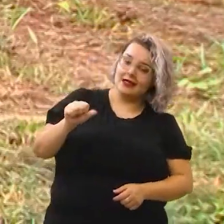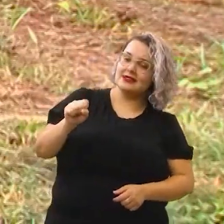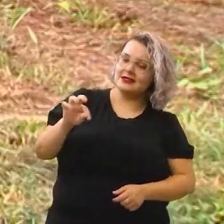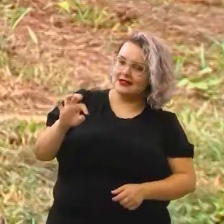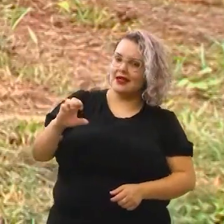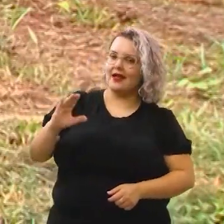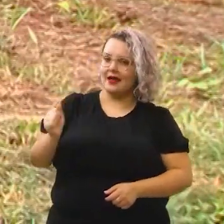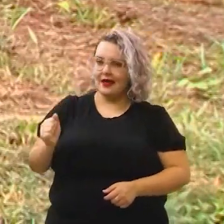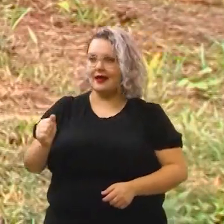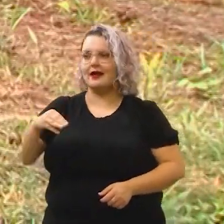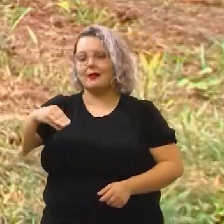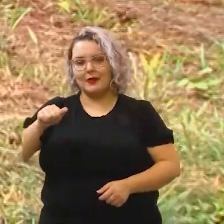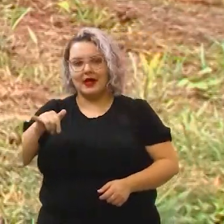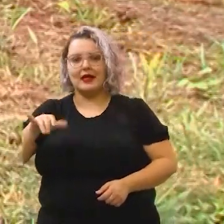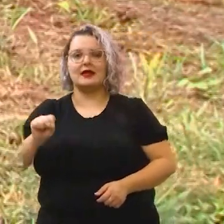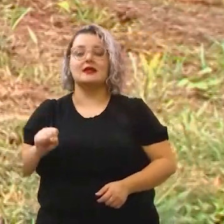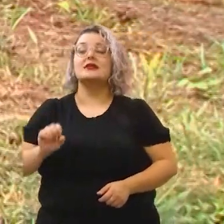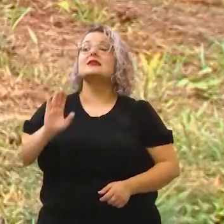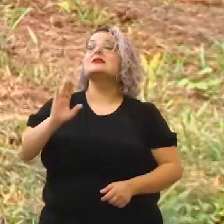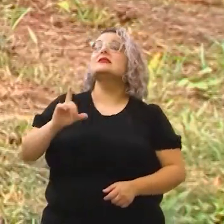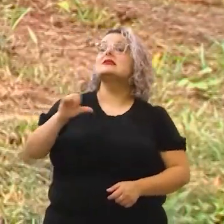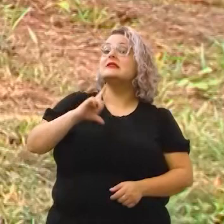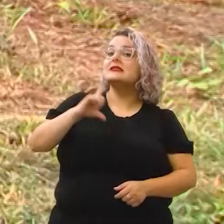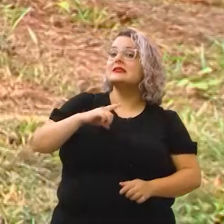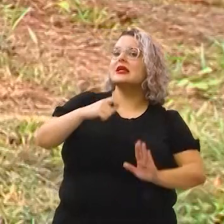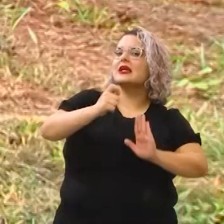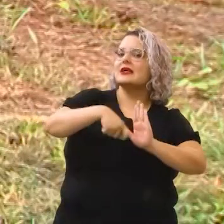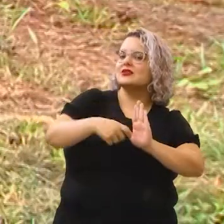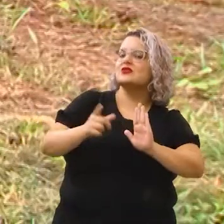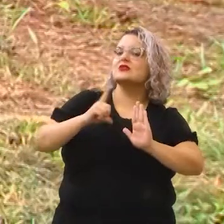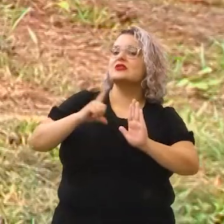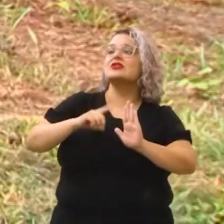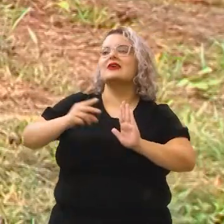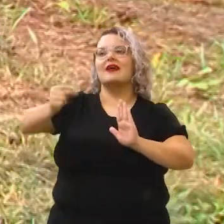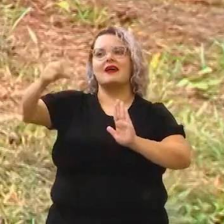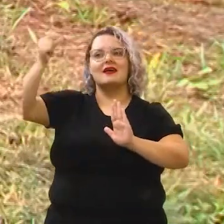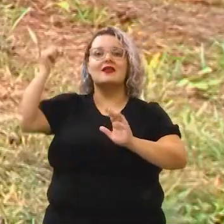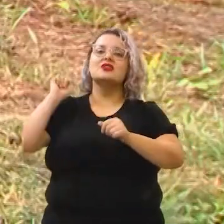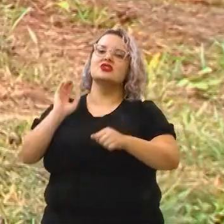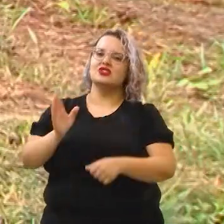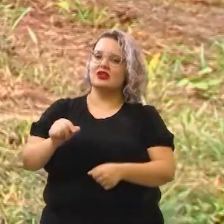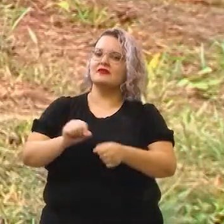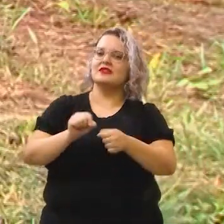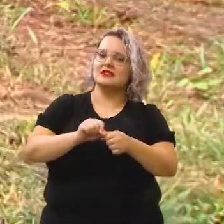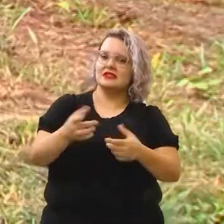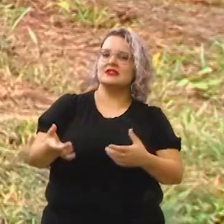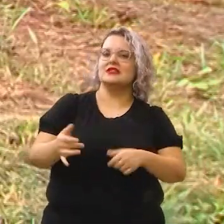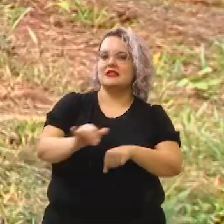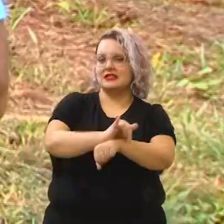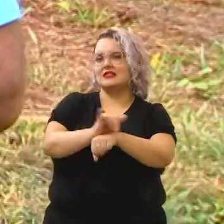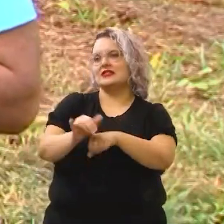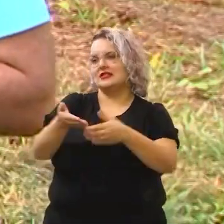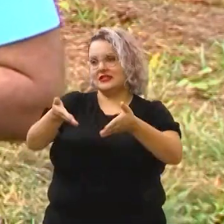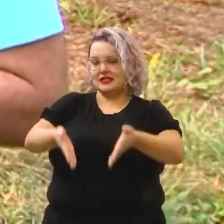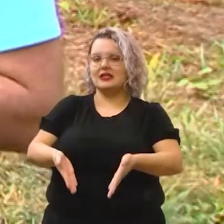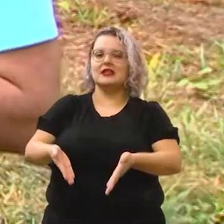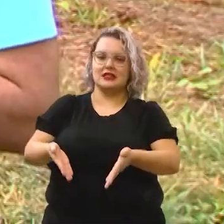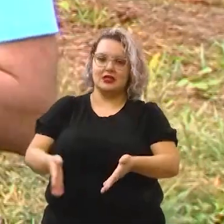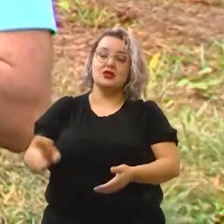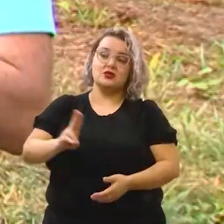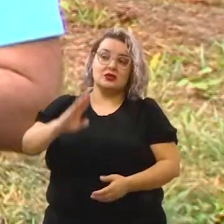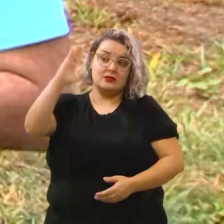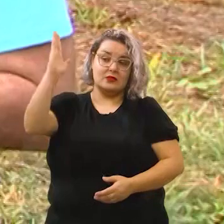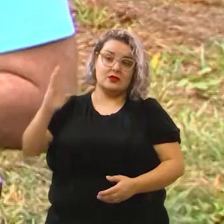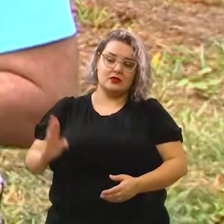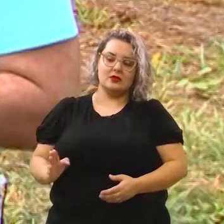de que eles já faziam esse tipo de policultivo. Tá? Inclusive uma palavra que a gente usa muito aqui no